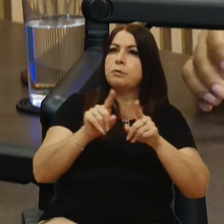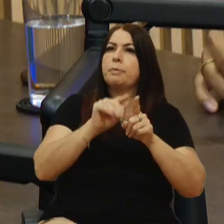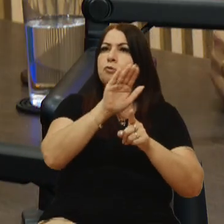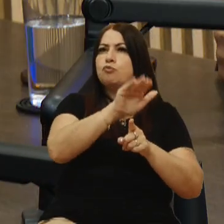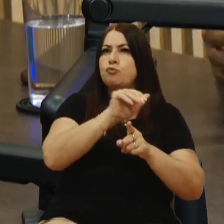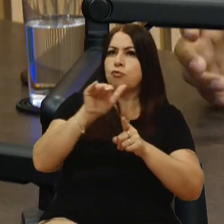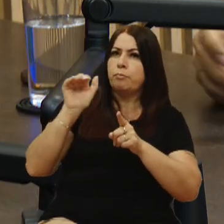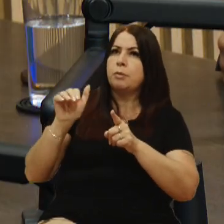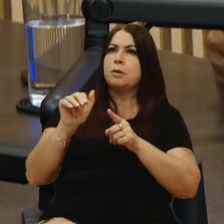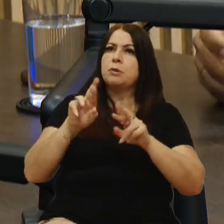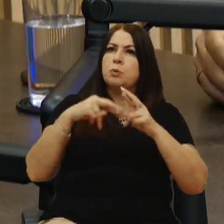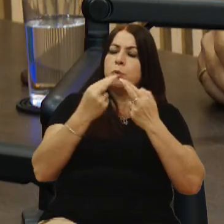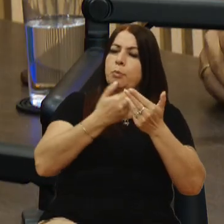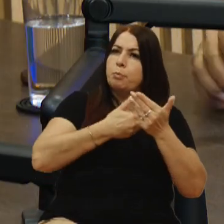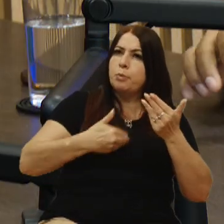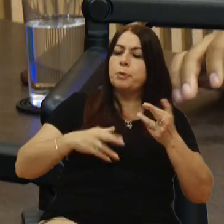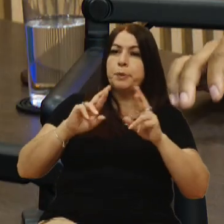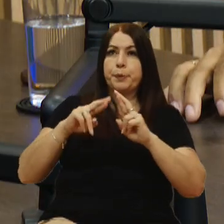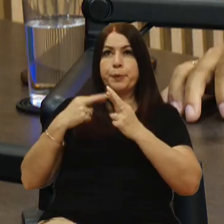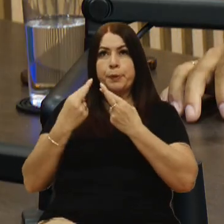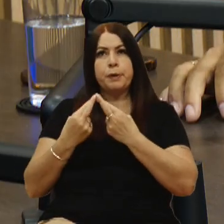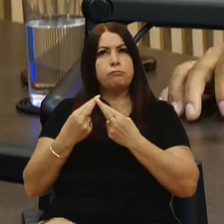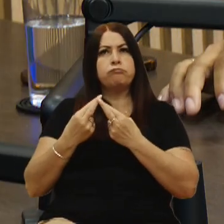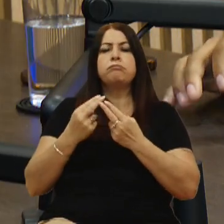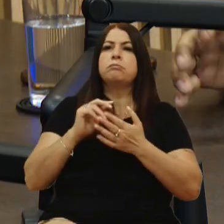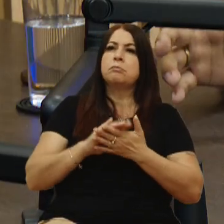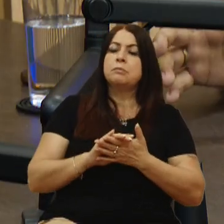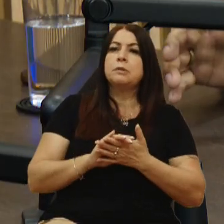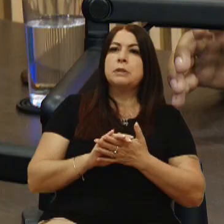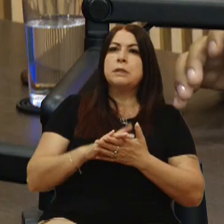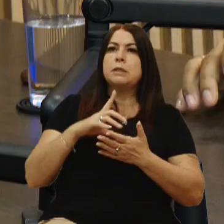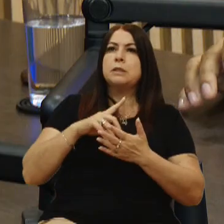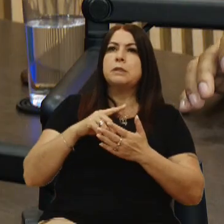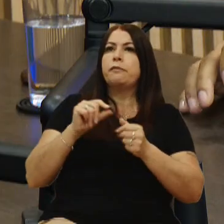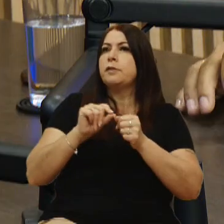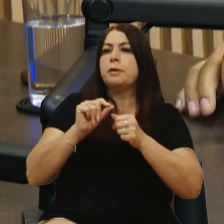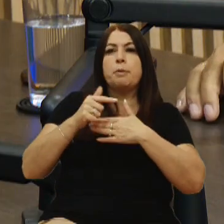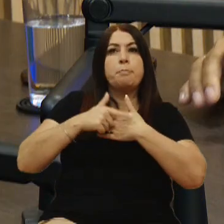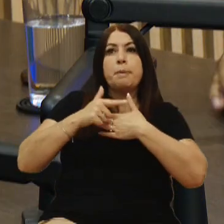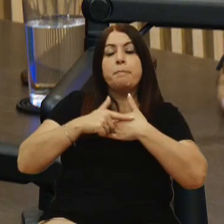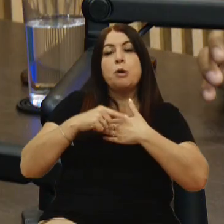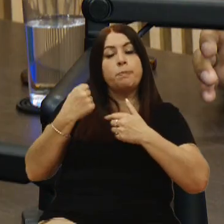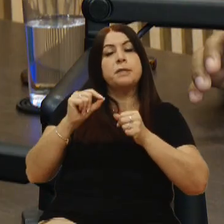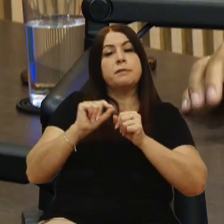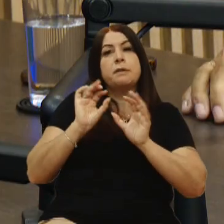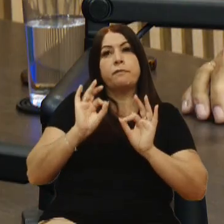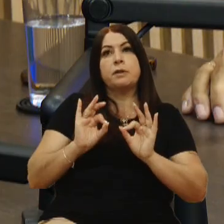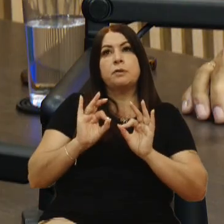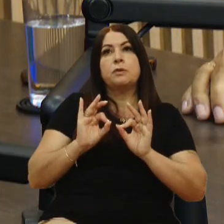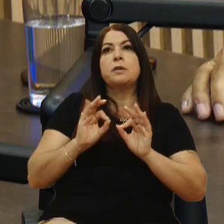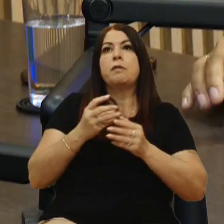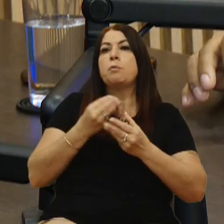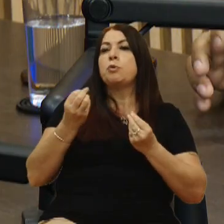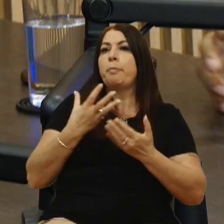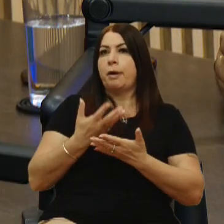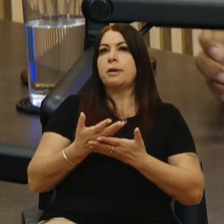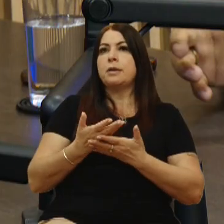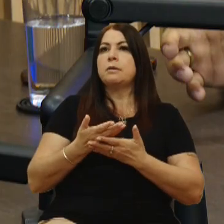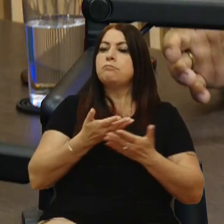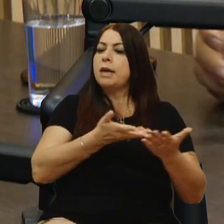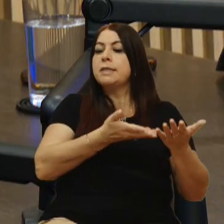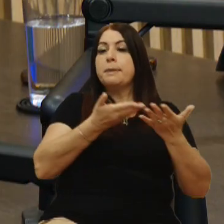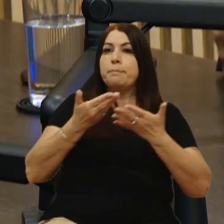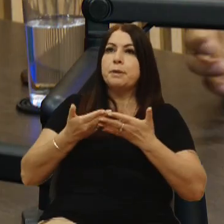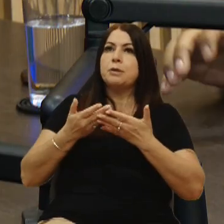chamando audiências públicas, reuniões, enfim, a gente desempenhamos o papel que deveria de ser e a gente foi muito bem recebido